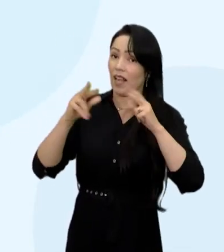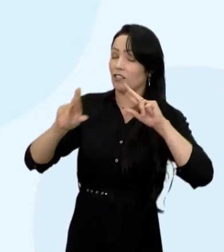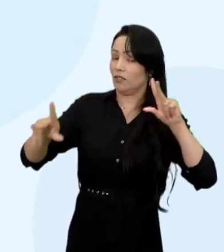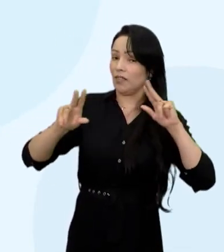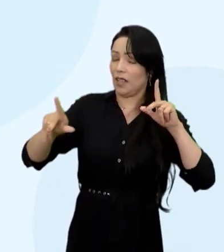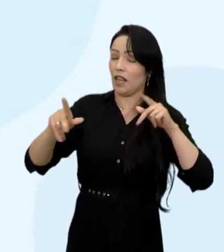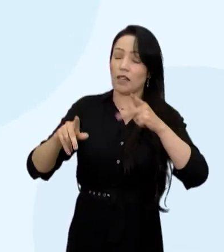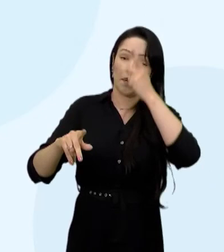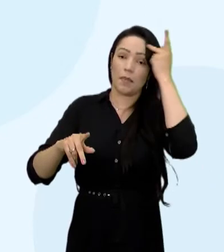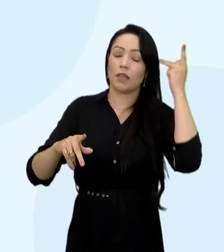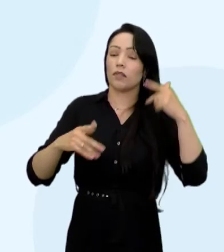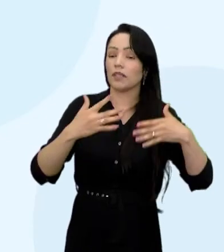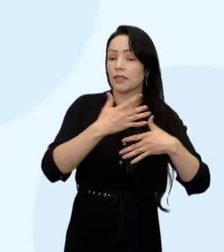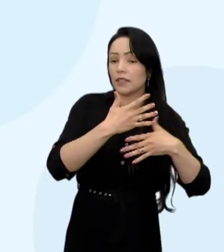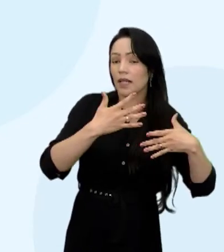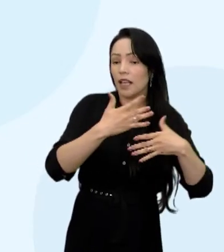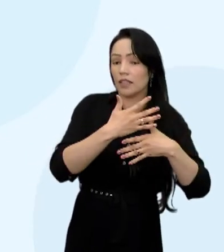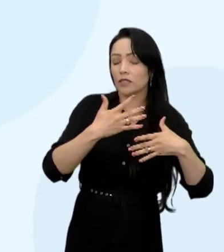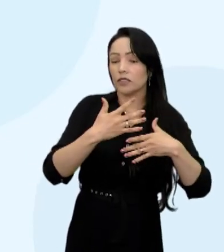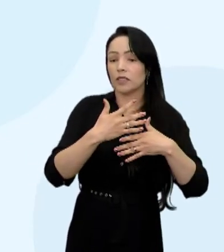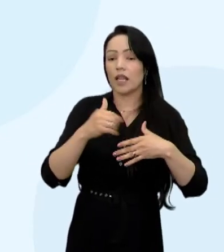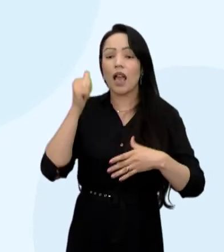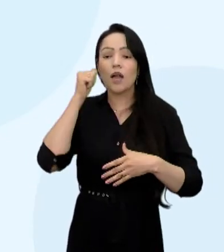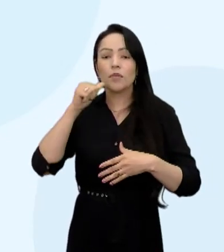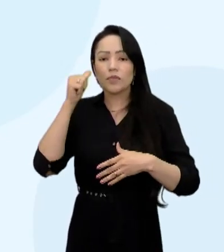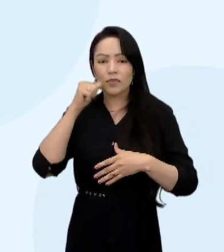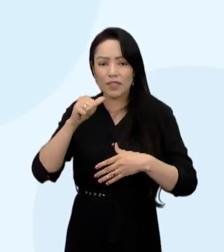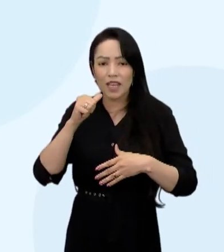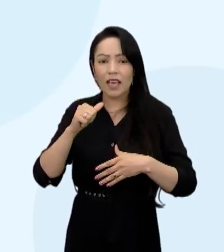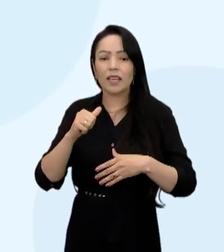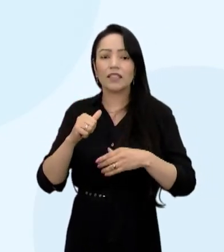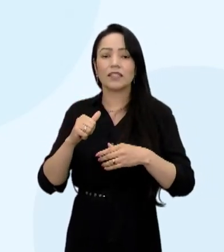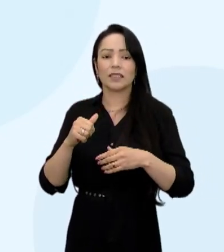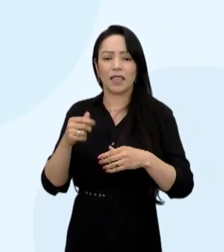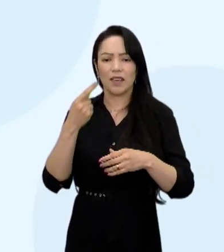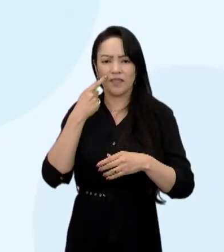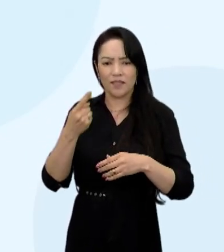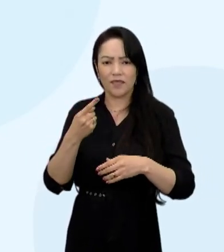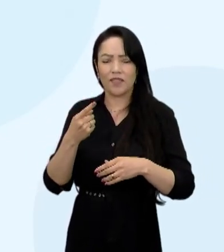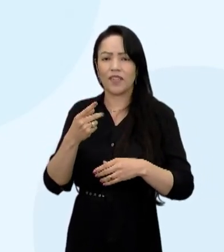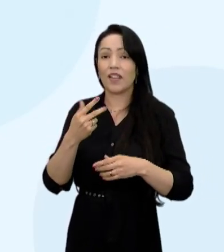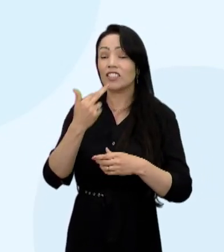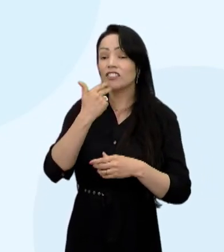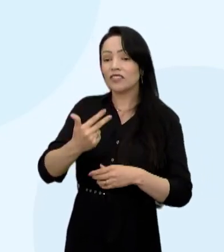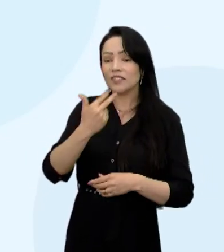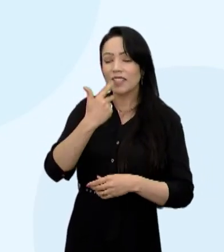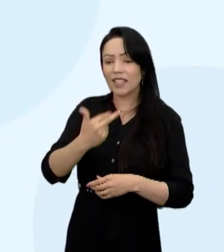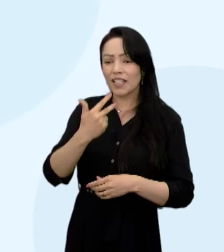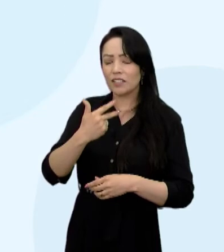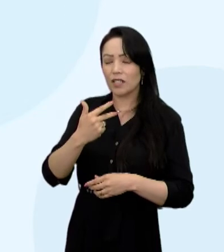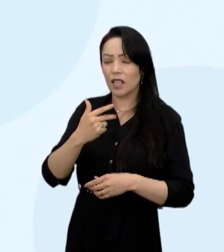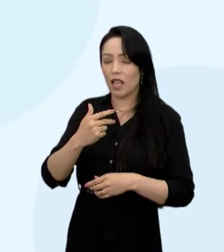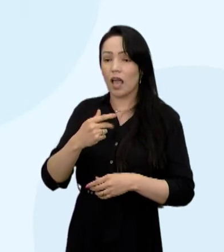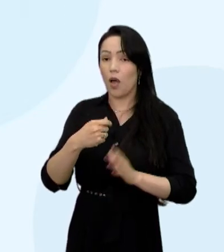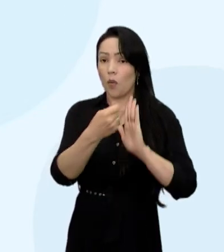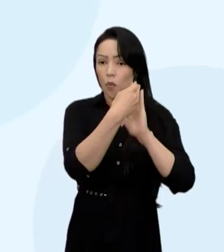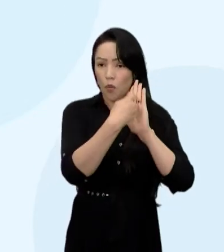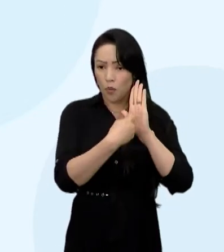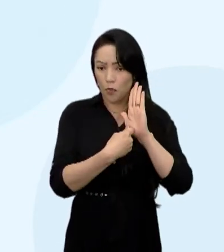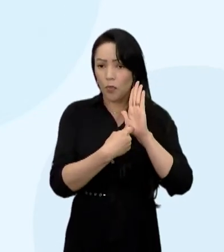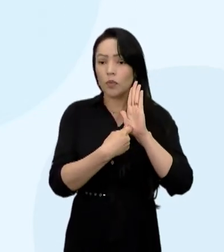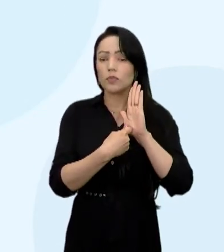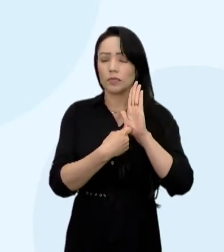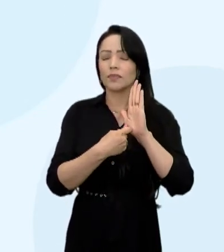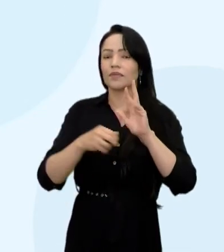cidade, que as mulheres falam. Essa repetição aqui é a marca do autor da fala mesmo, tá? Ele